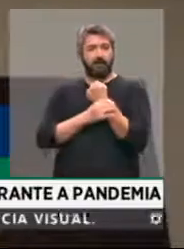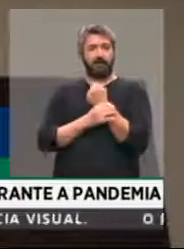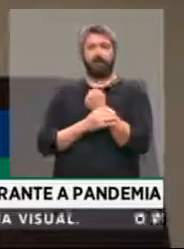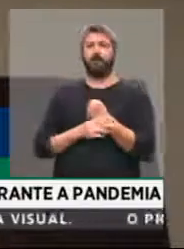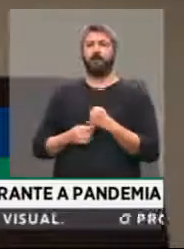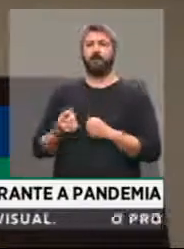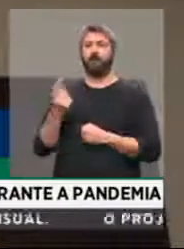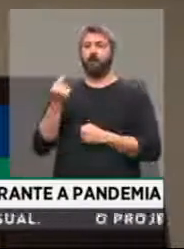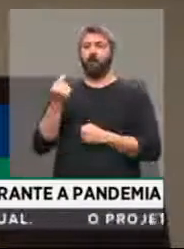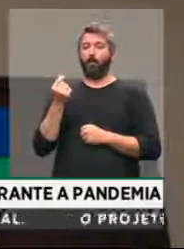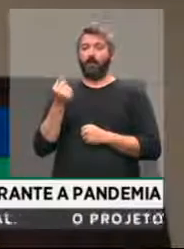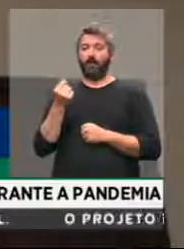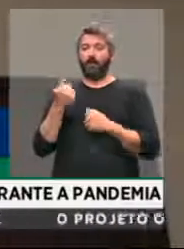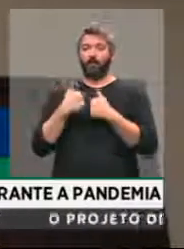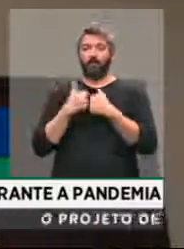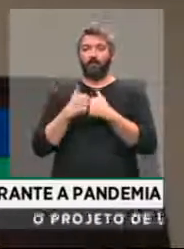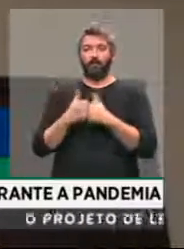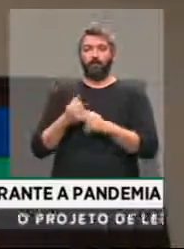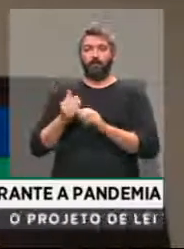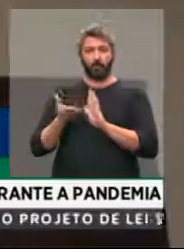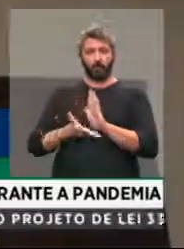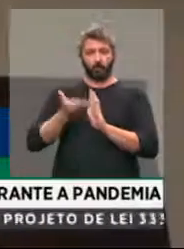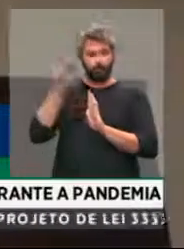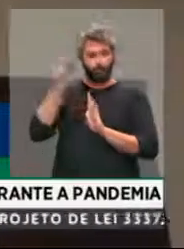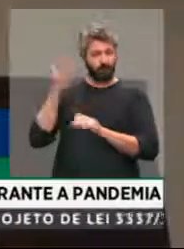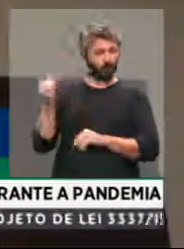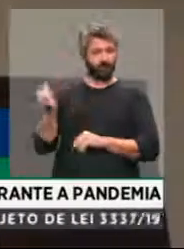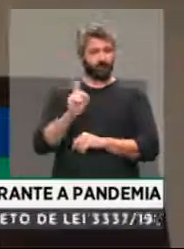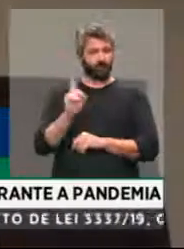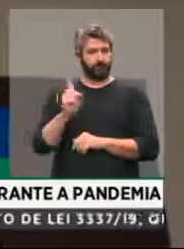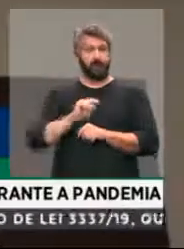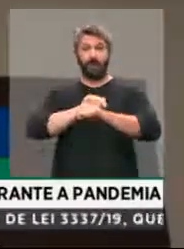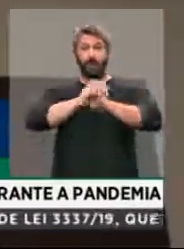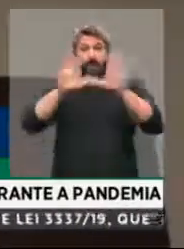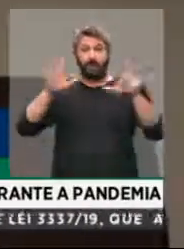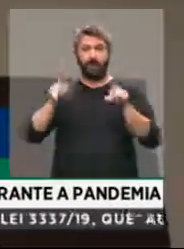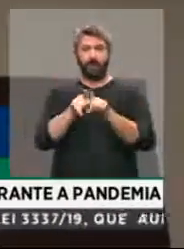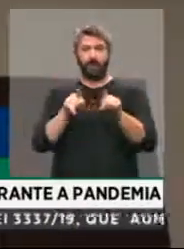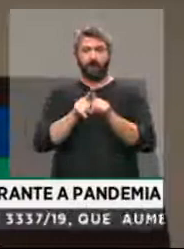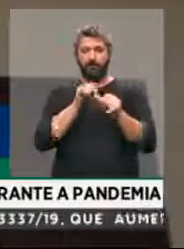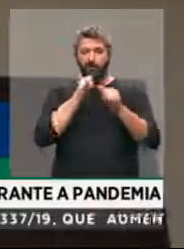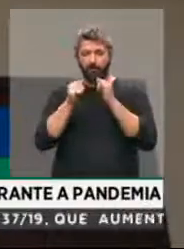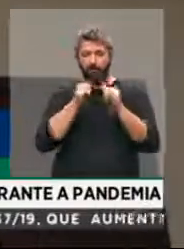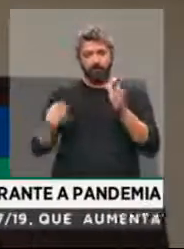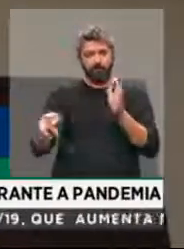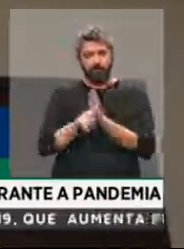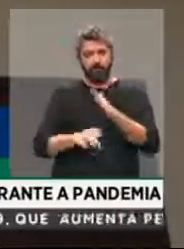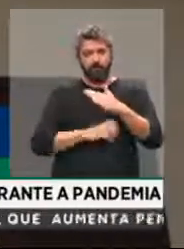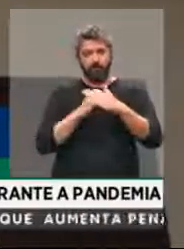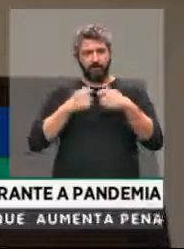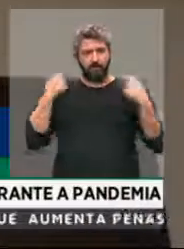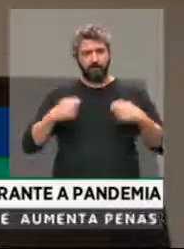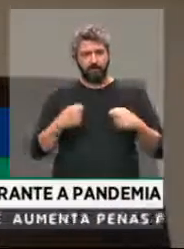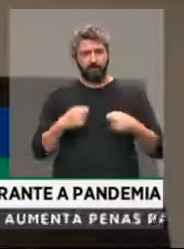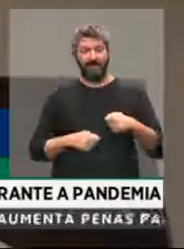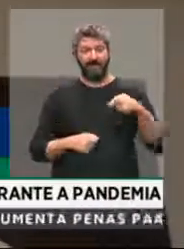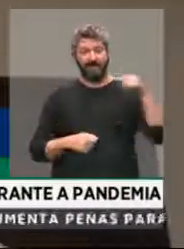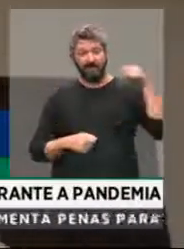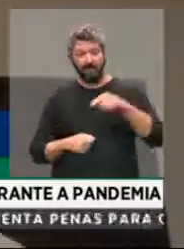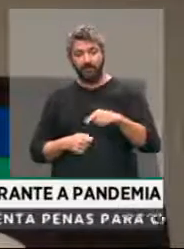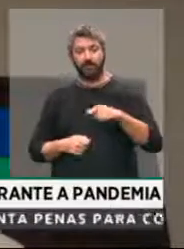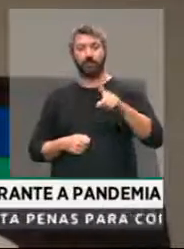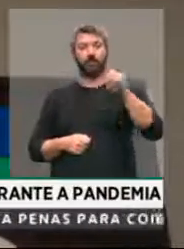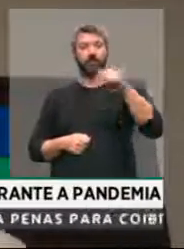possam aumentar. A gente tem que garantir que tenha transparência nas informações das empresas. Isso é uma